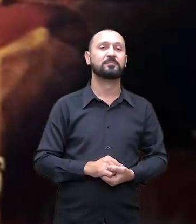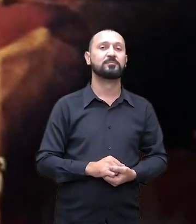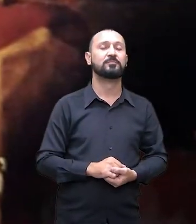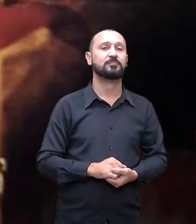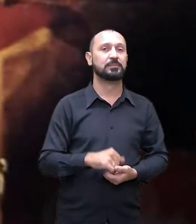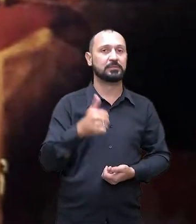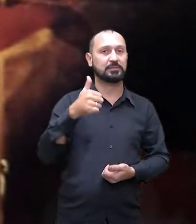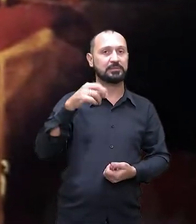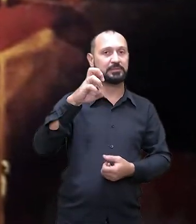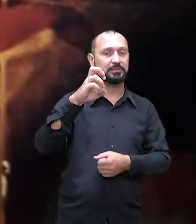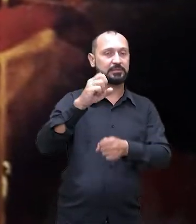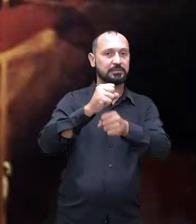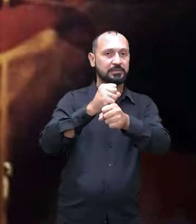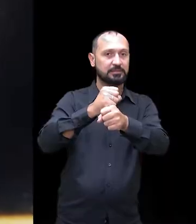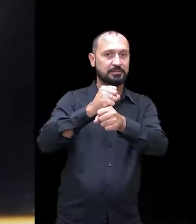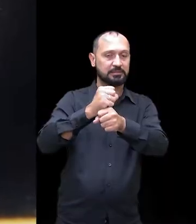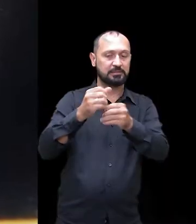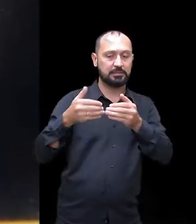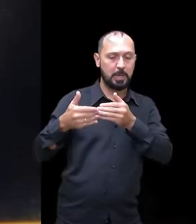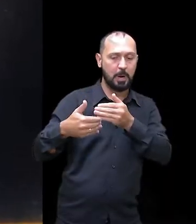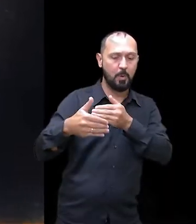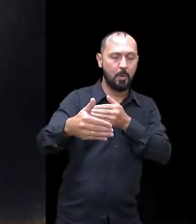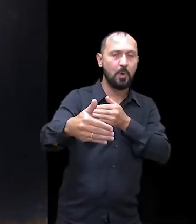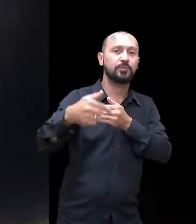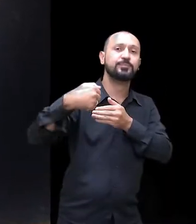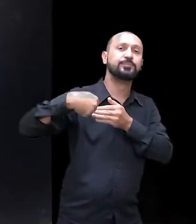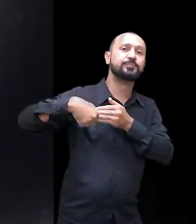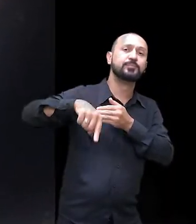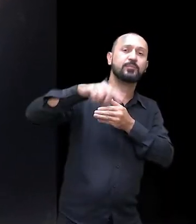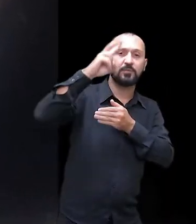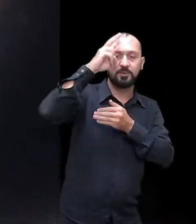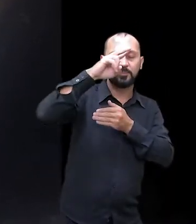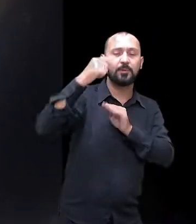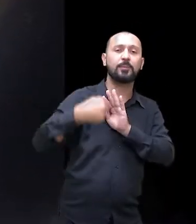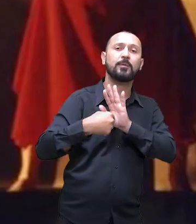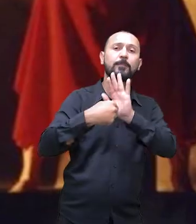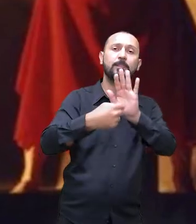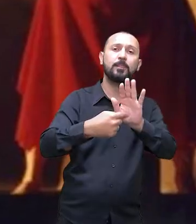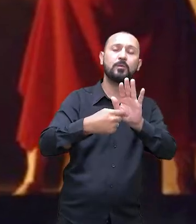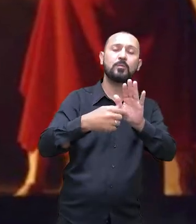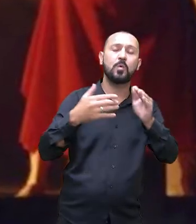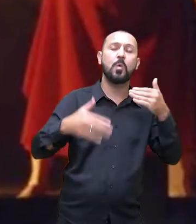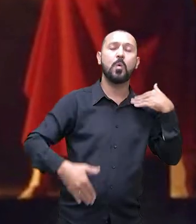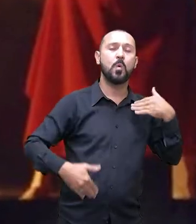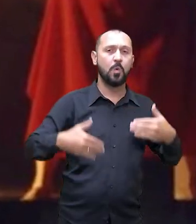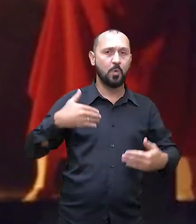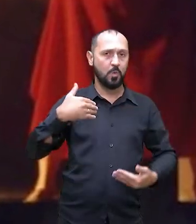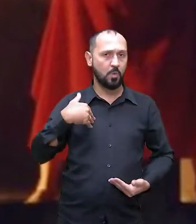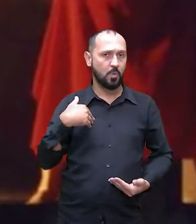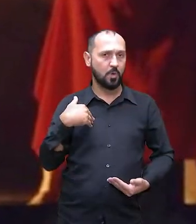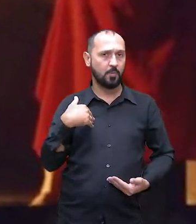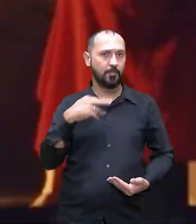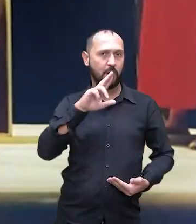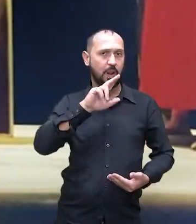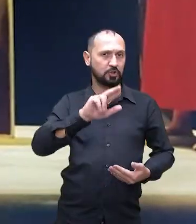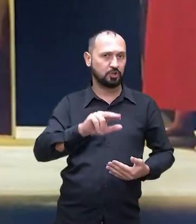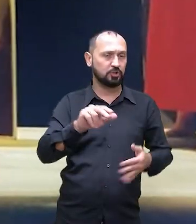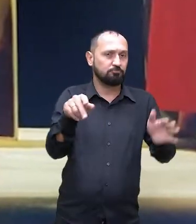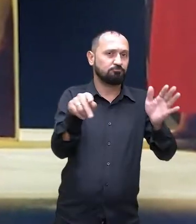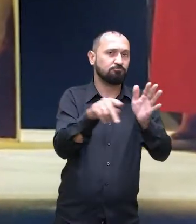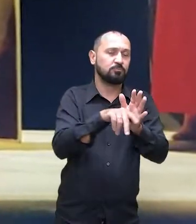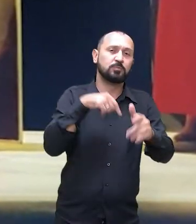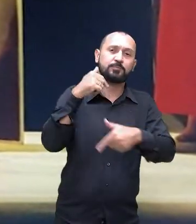Os 15 anos da Ginga Cia de Dança foram celebrados pelo espetáculo Corpo Latino em 2001. Com um